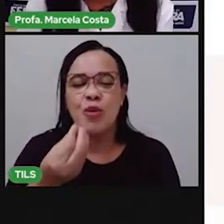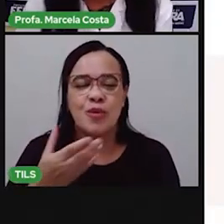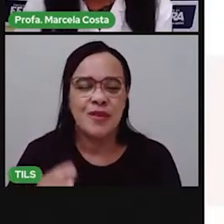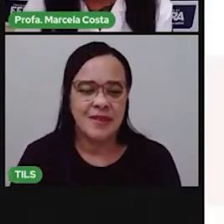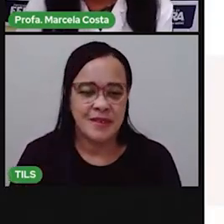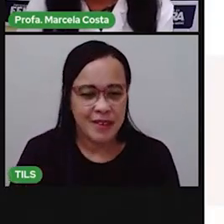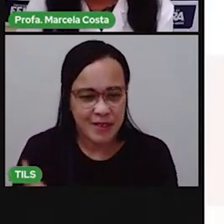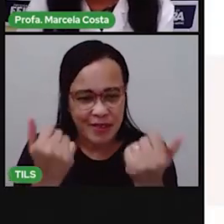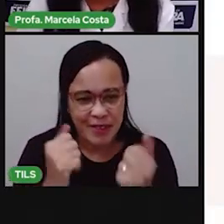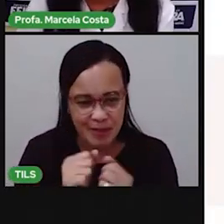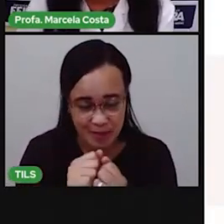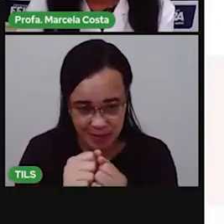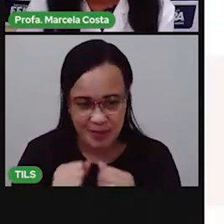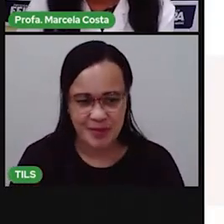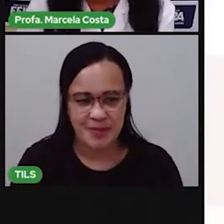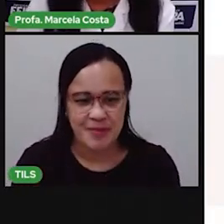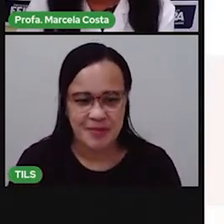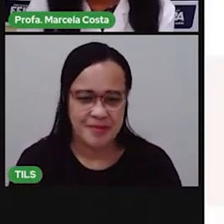Então vamos lá.